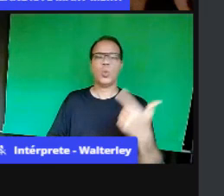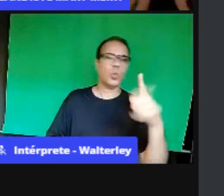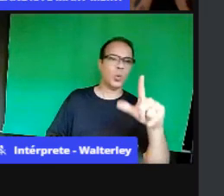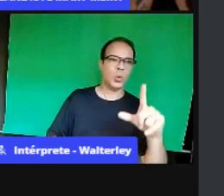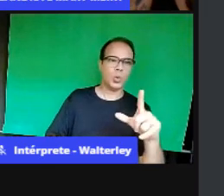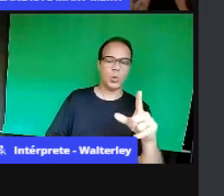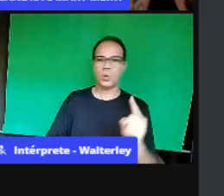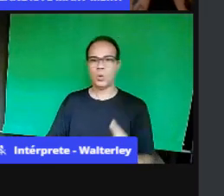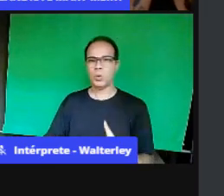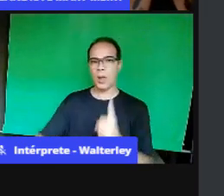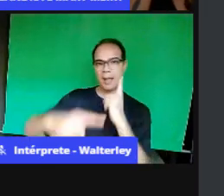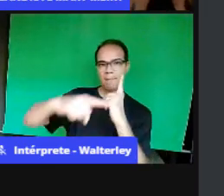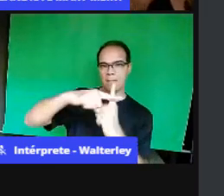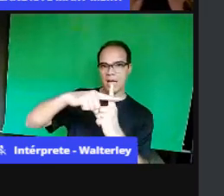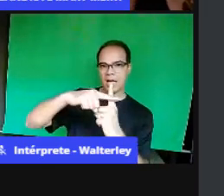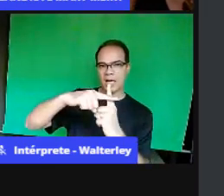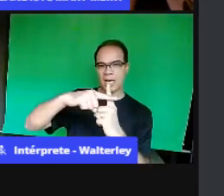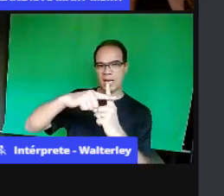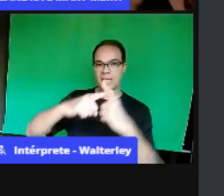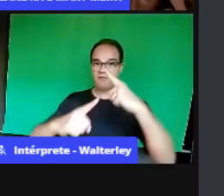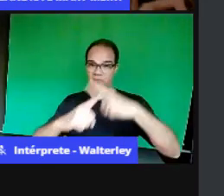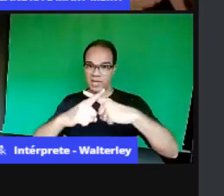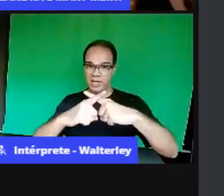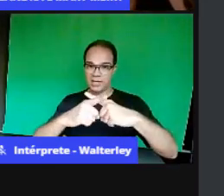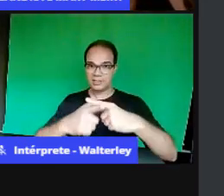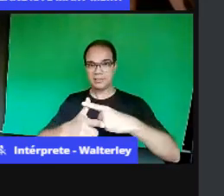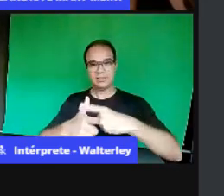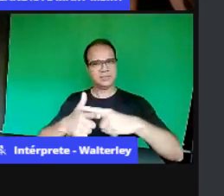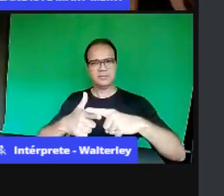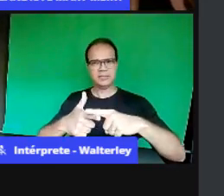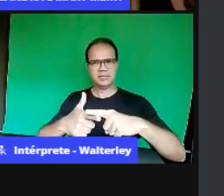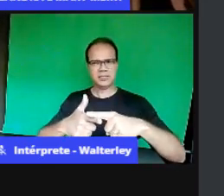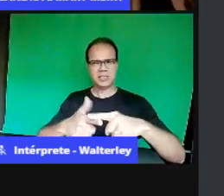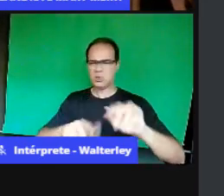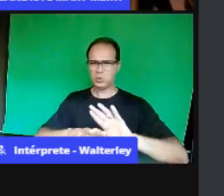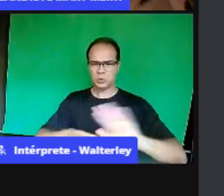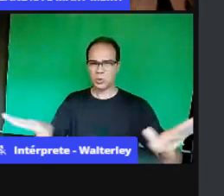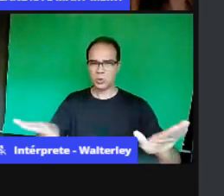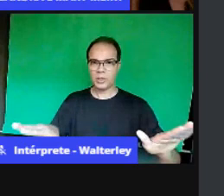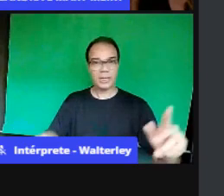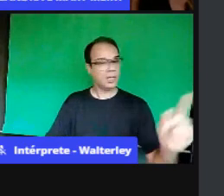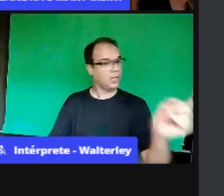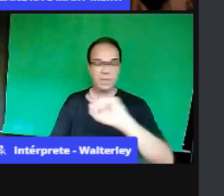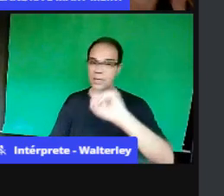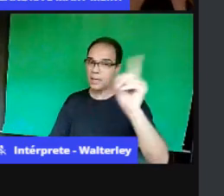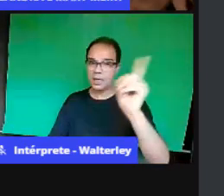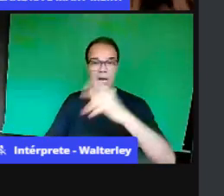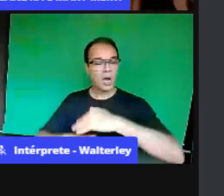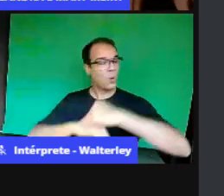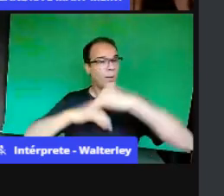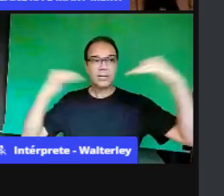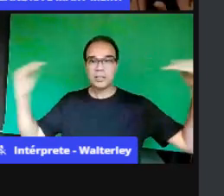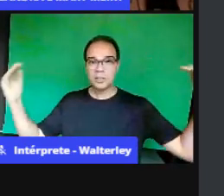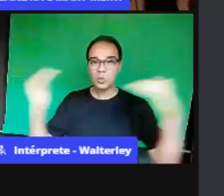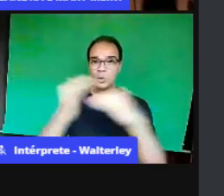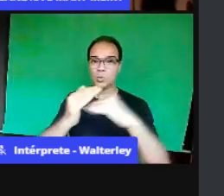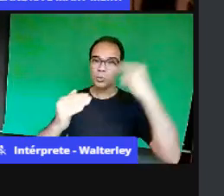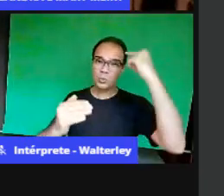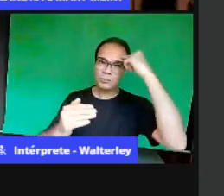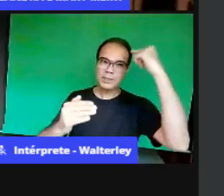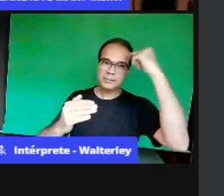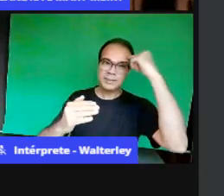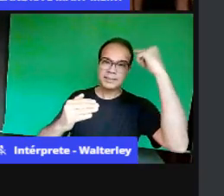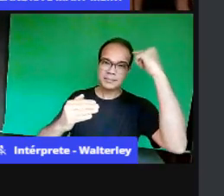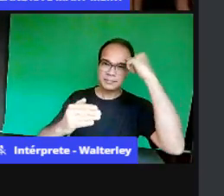propriedades da matemática. Não, raciocínio lógico é tudo que faz com que você tenha lógica e sequência